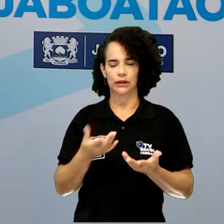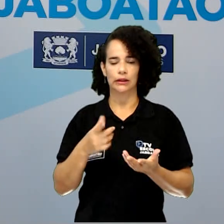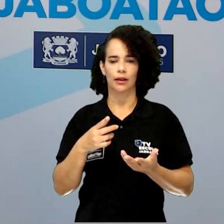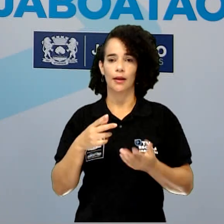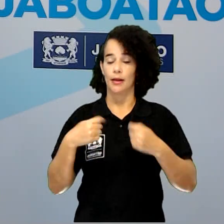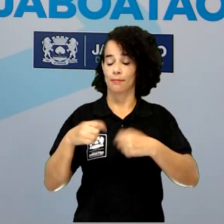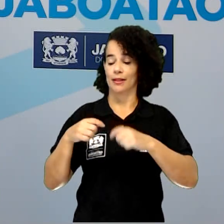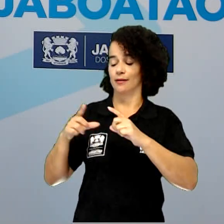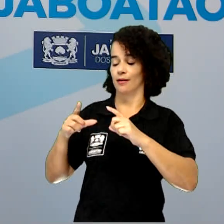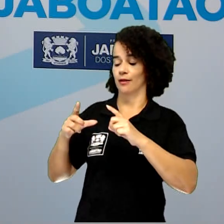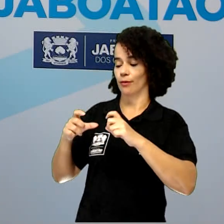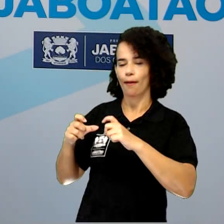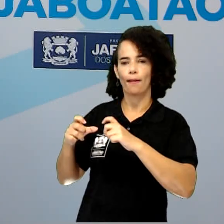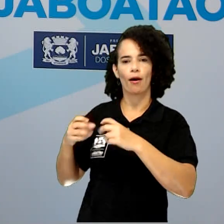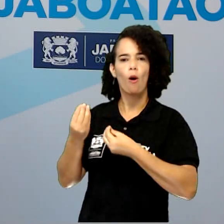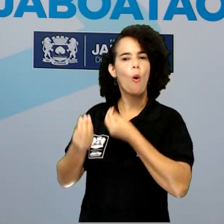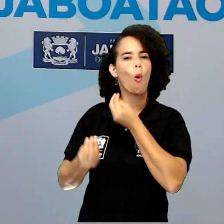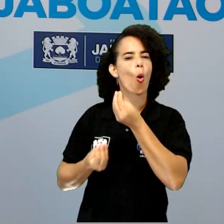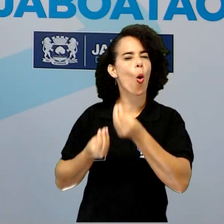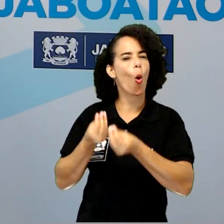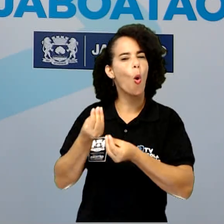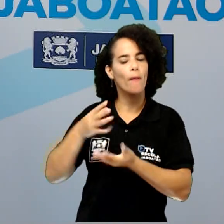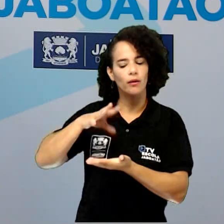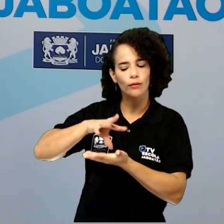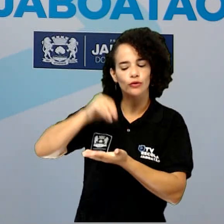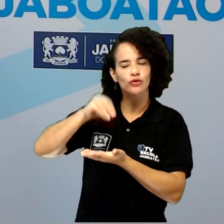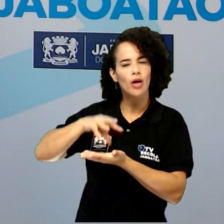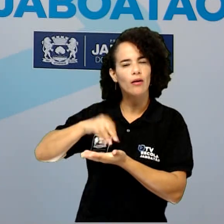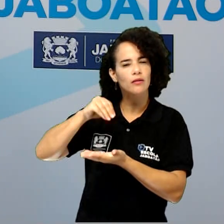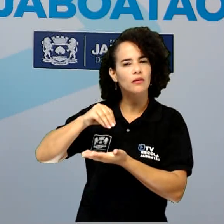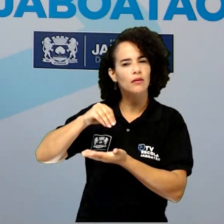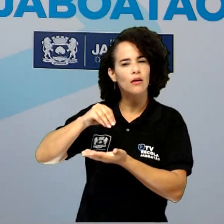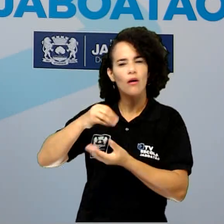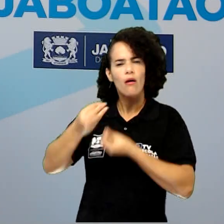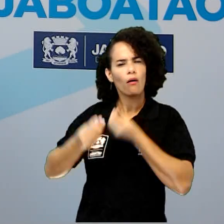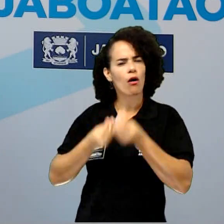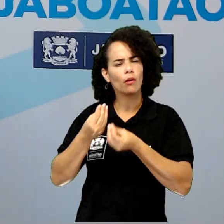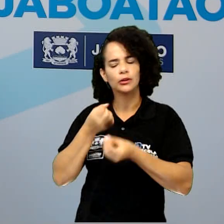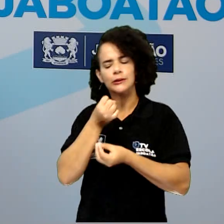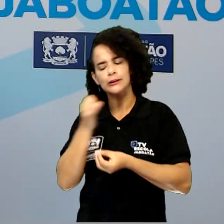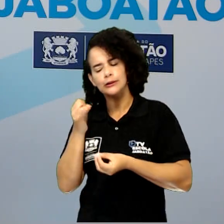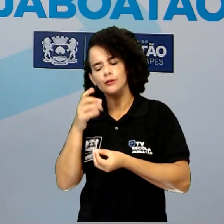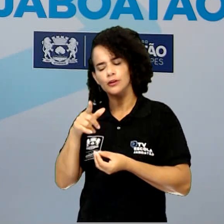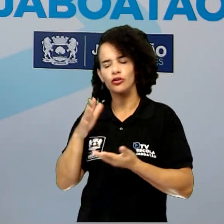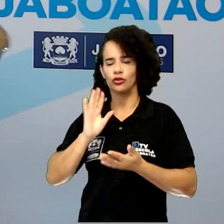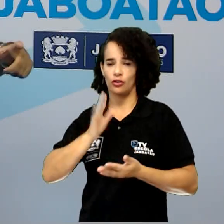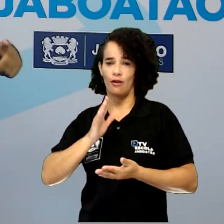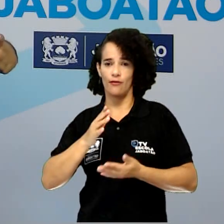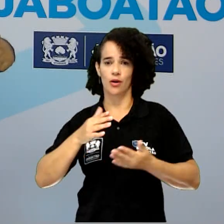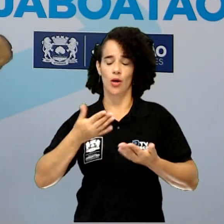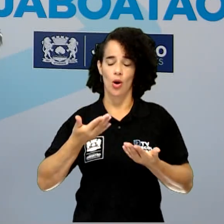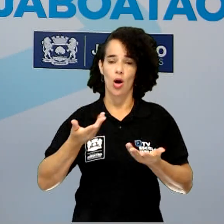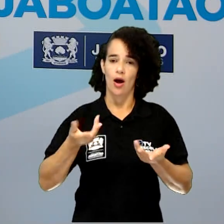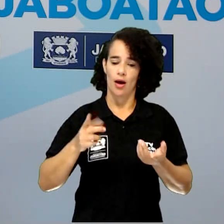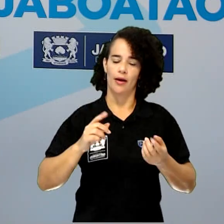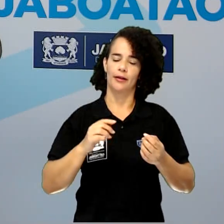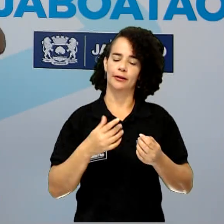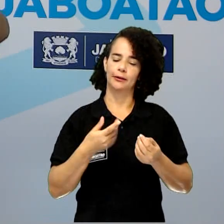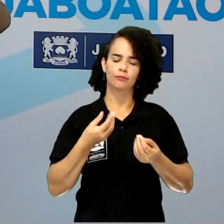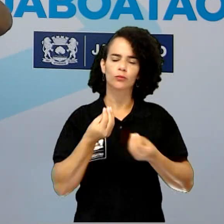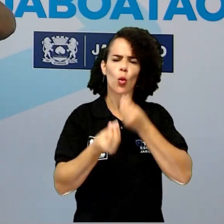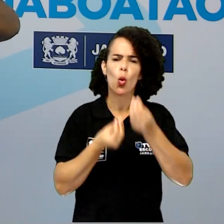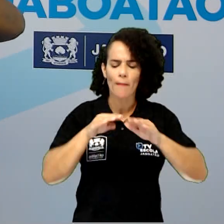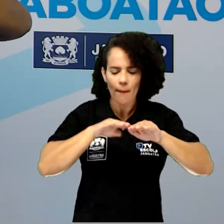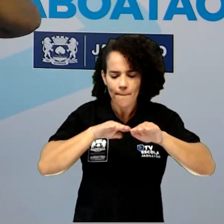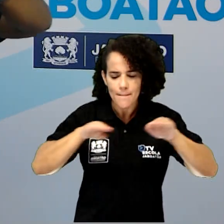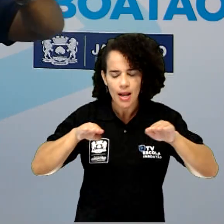xerox dessa bola. Como é que você vai tirar a xerox da bola? Se você já viu uma máquina de xerox, ela é plana. Como é que você vai tirar uma xerox